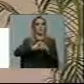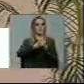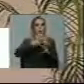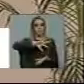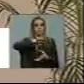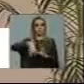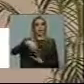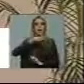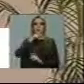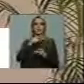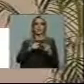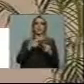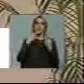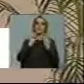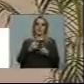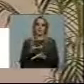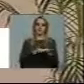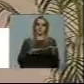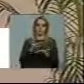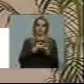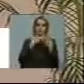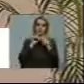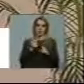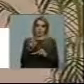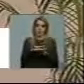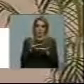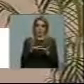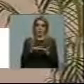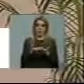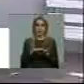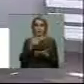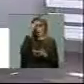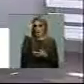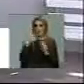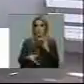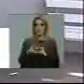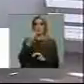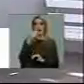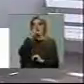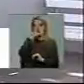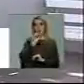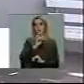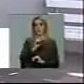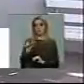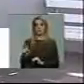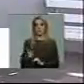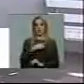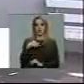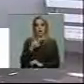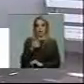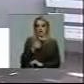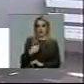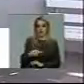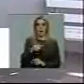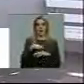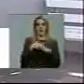vai implicar a renegociação e, portanto, onerar mais e dificultar mais a governação. Nós temos dinheiro